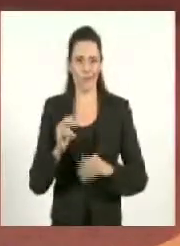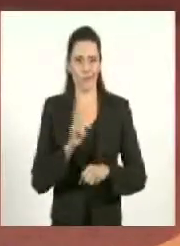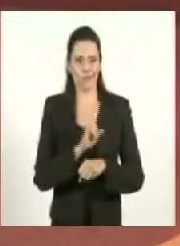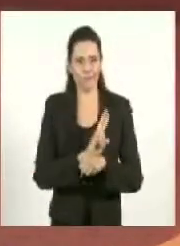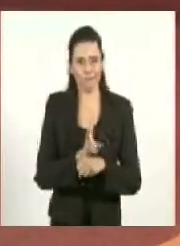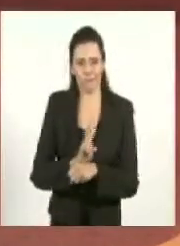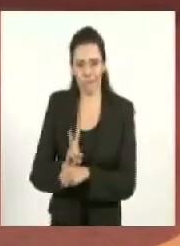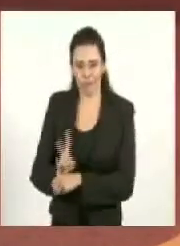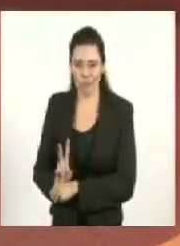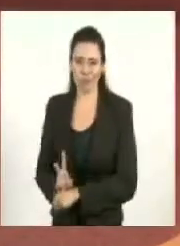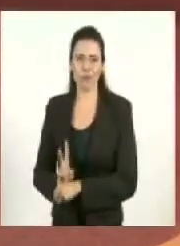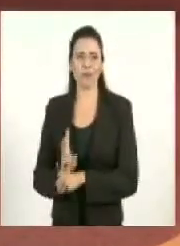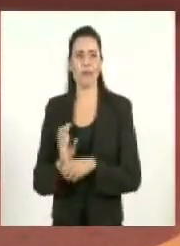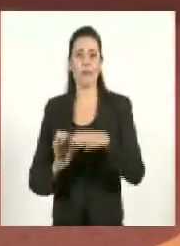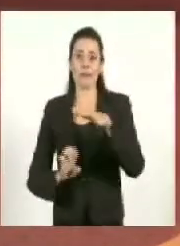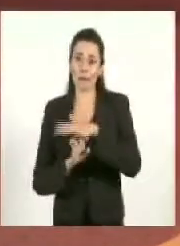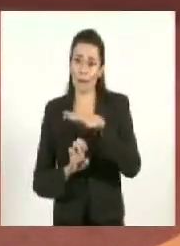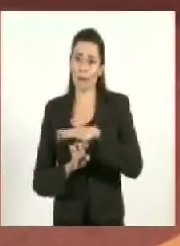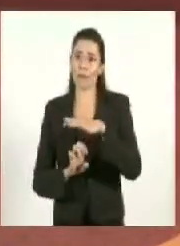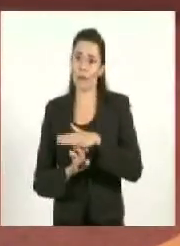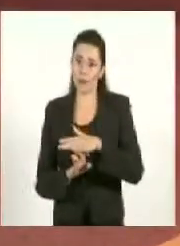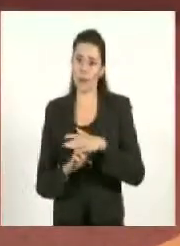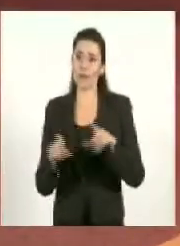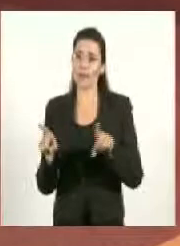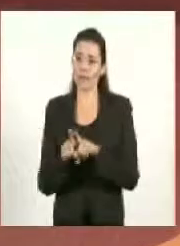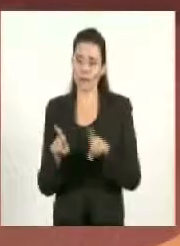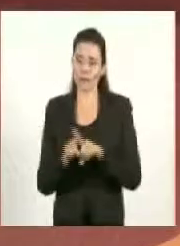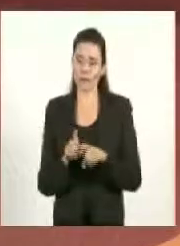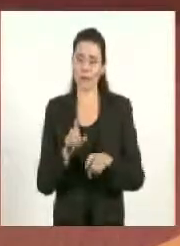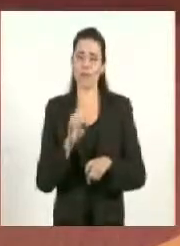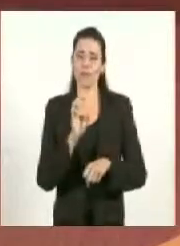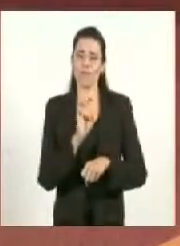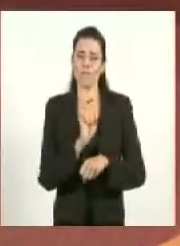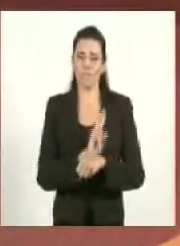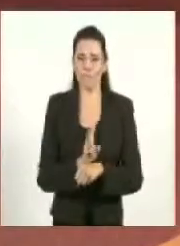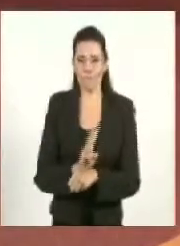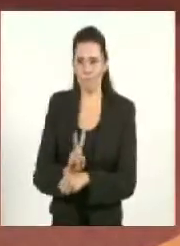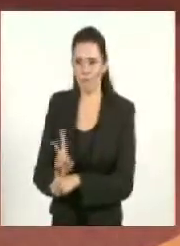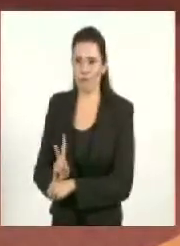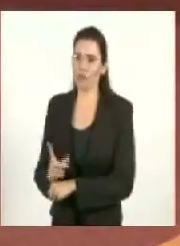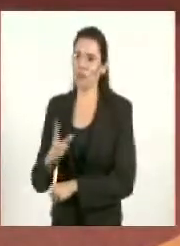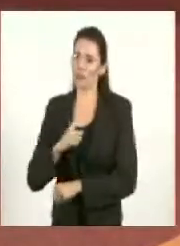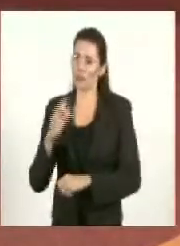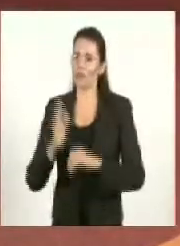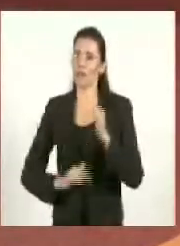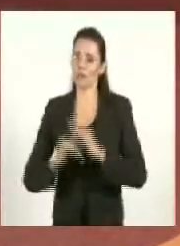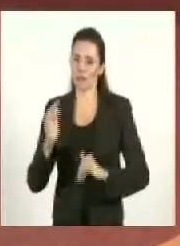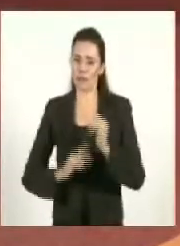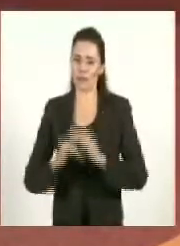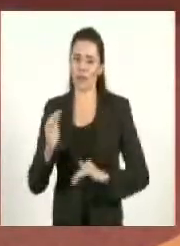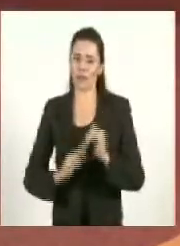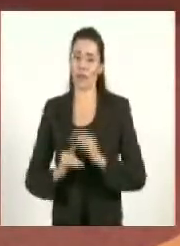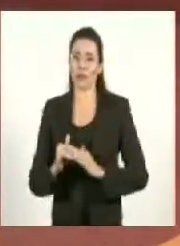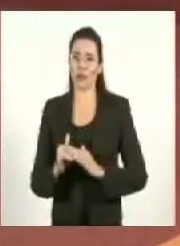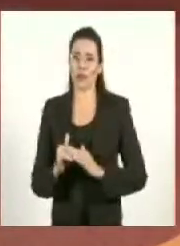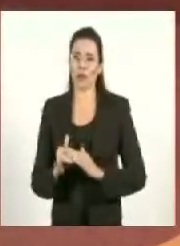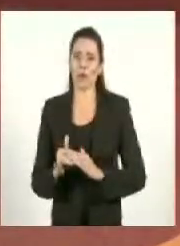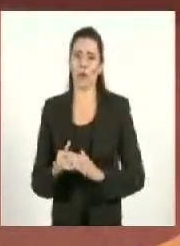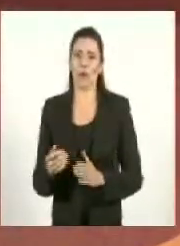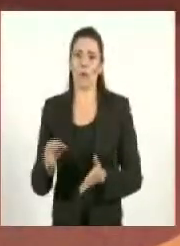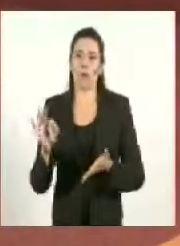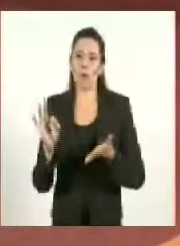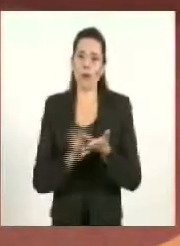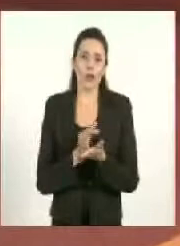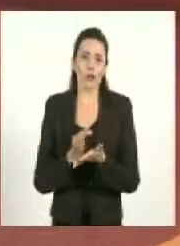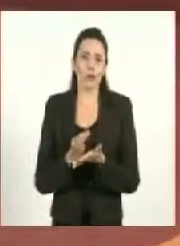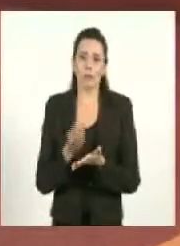deixando empresas que efetivamente têm seus funcionários, e aí não tem como pagar seus funcionários. Então,